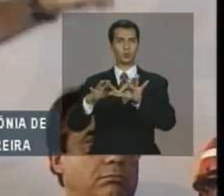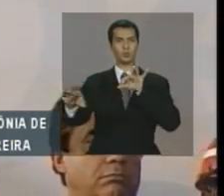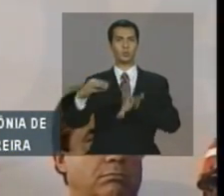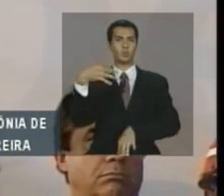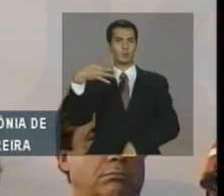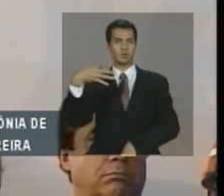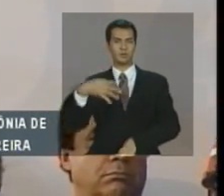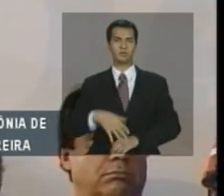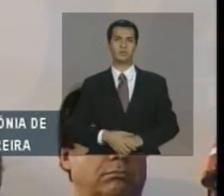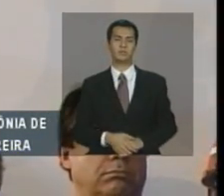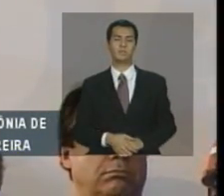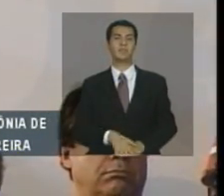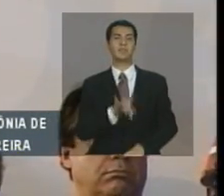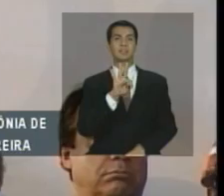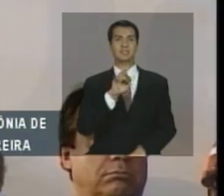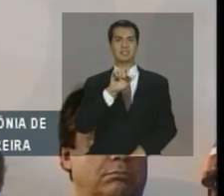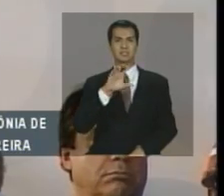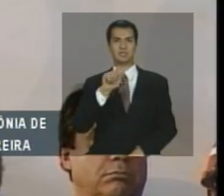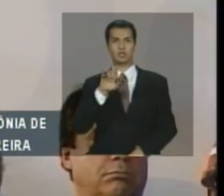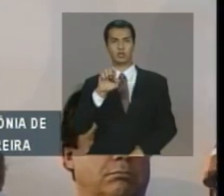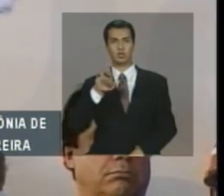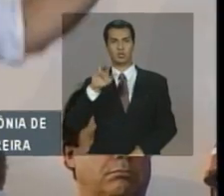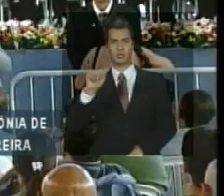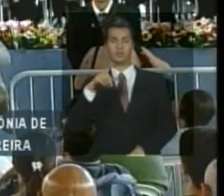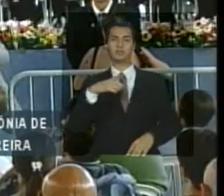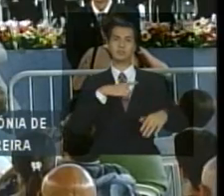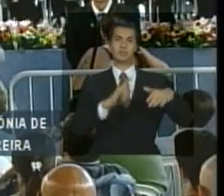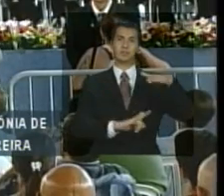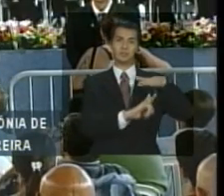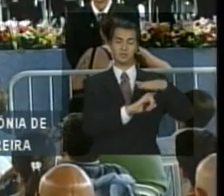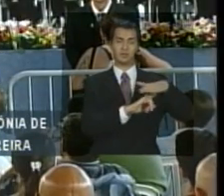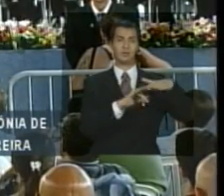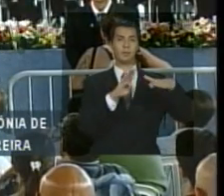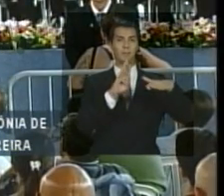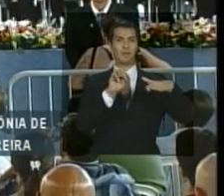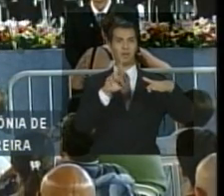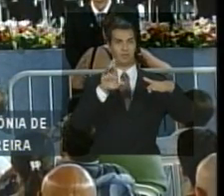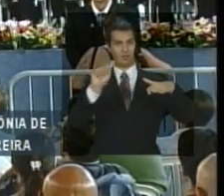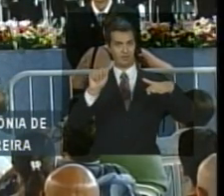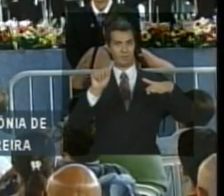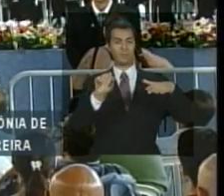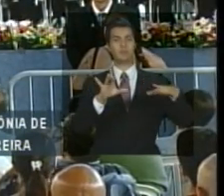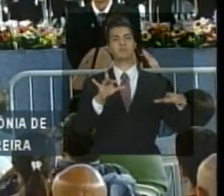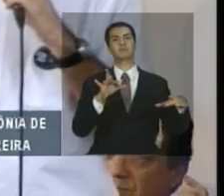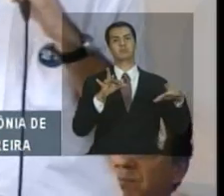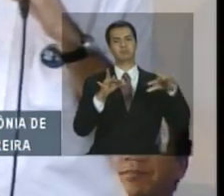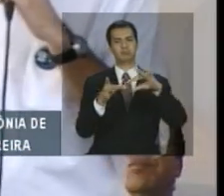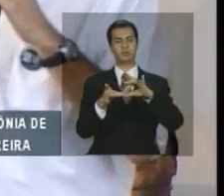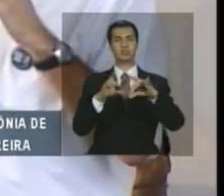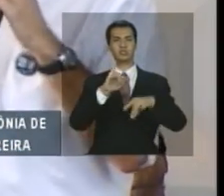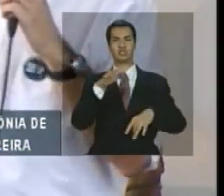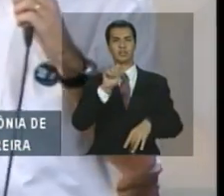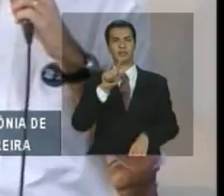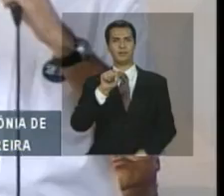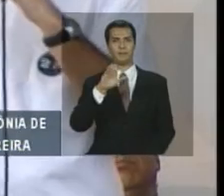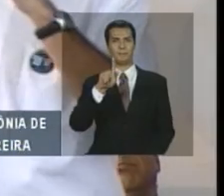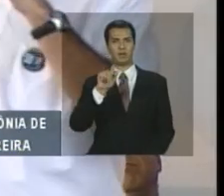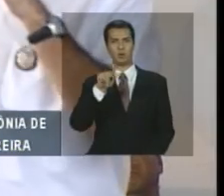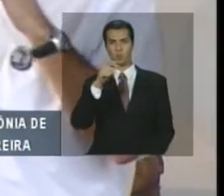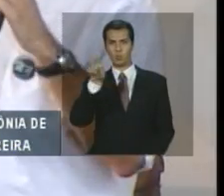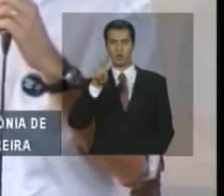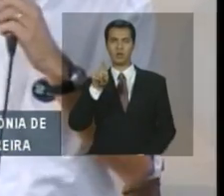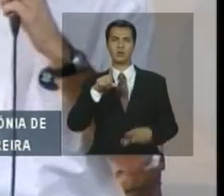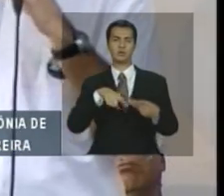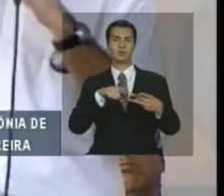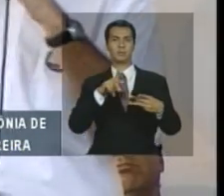Transcarioca encontra com a Transoeste lá no Terminal Alvorada na Barra da Tijuca, cruza todo Jacarepaguá, passa aqui por Praça